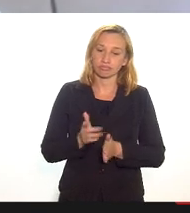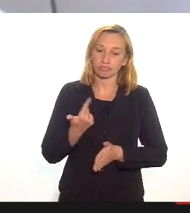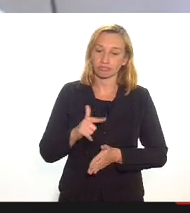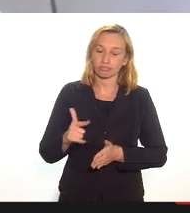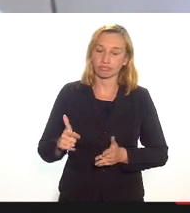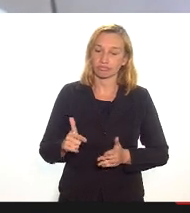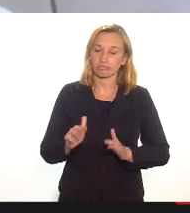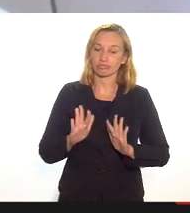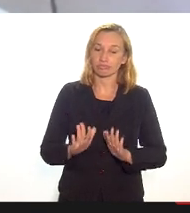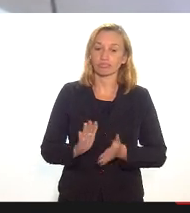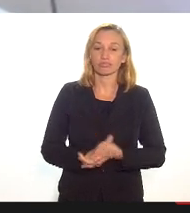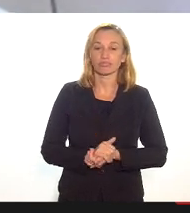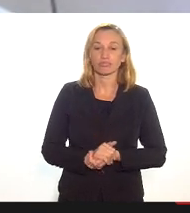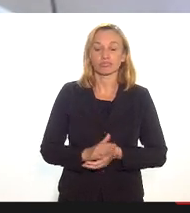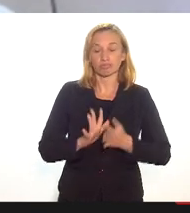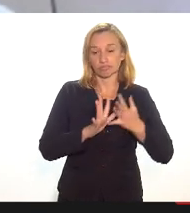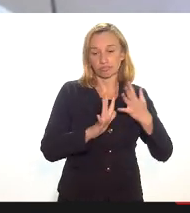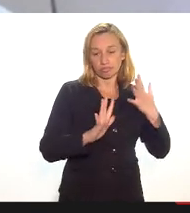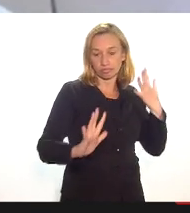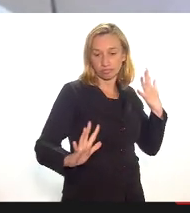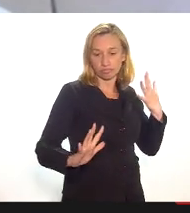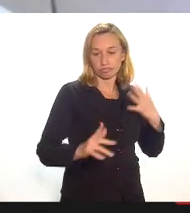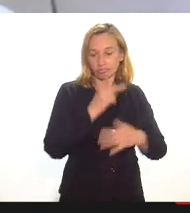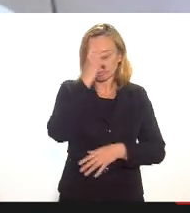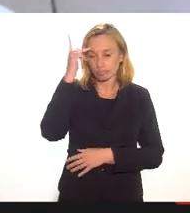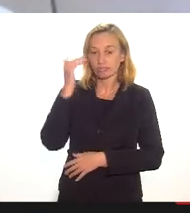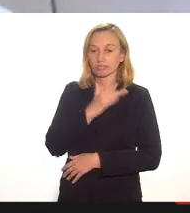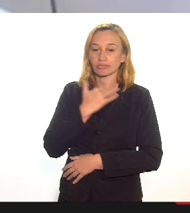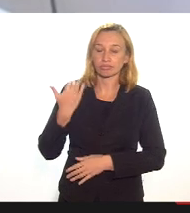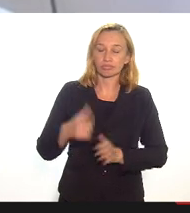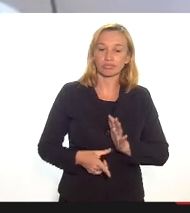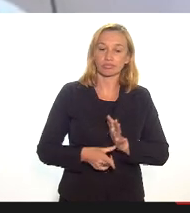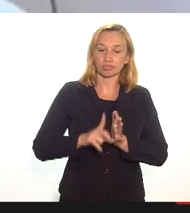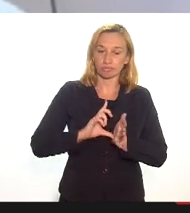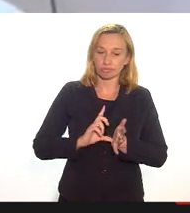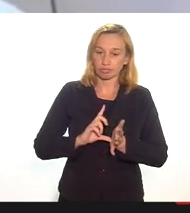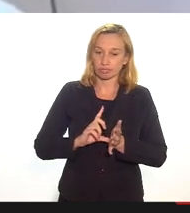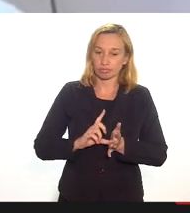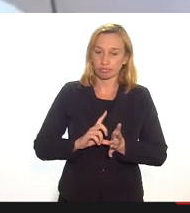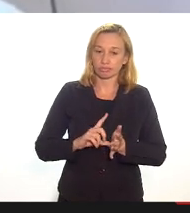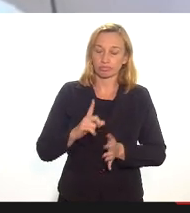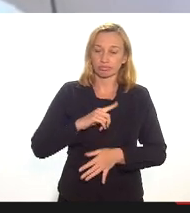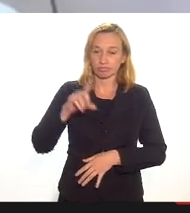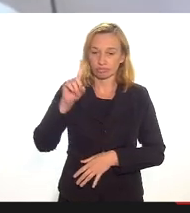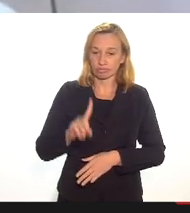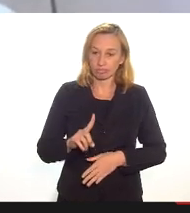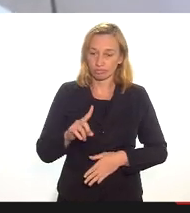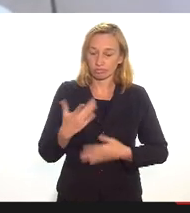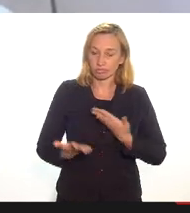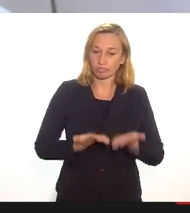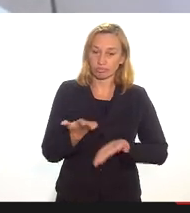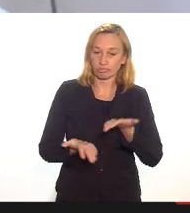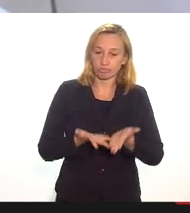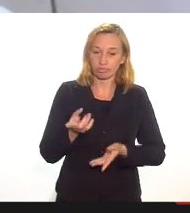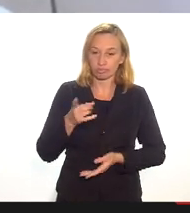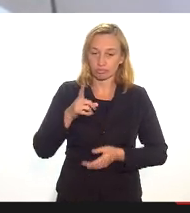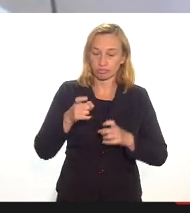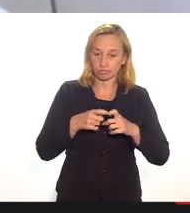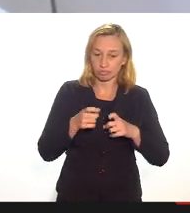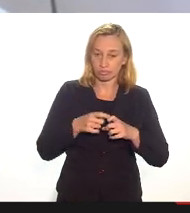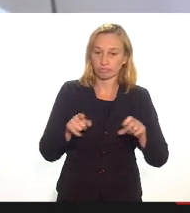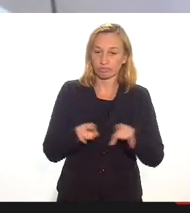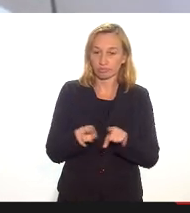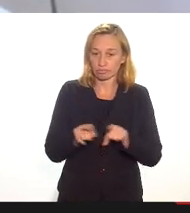disso é fila, são pessoas falecendo antes de ter acesso ao cuidado médico e cuidado